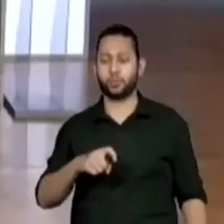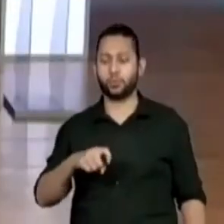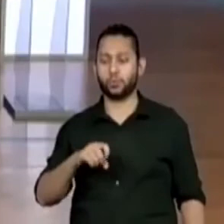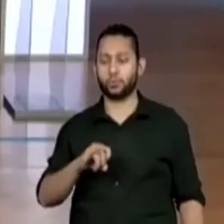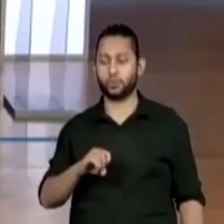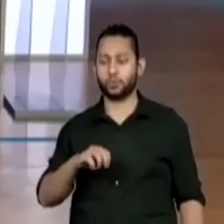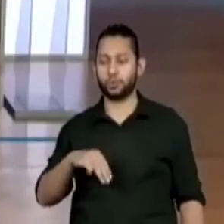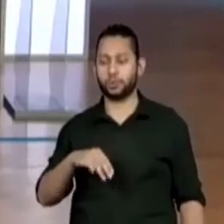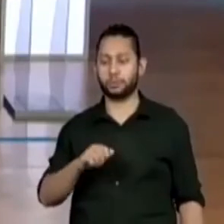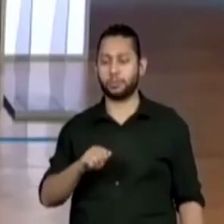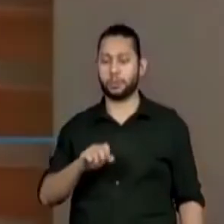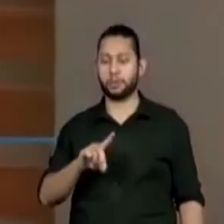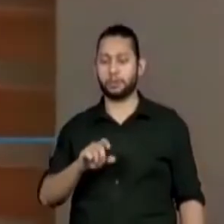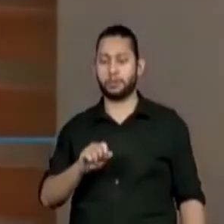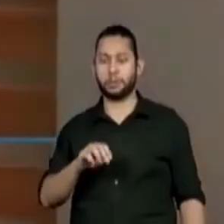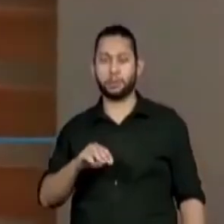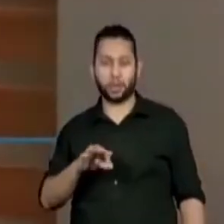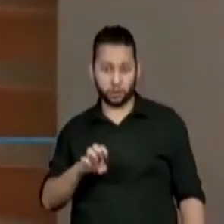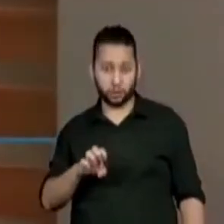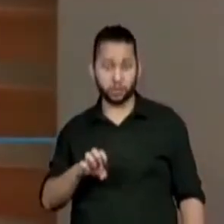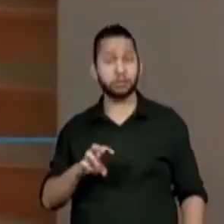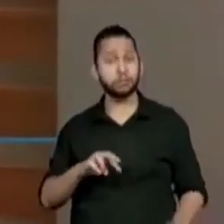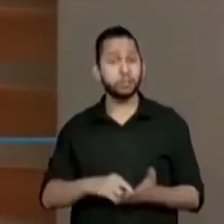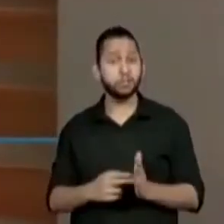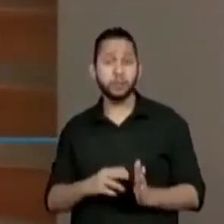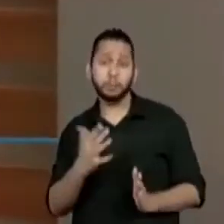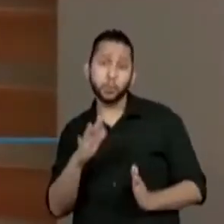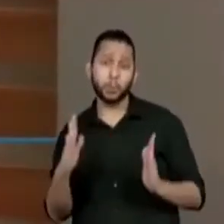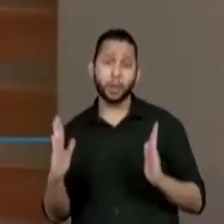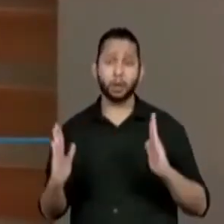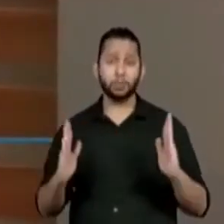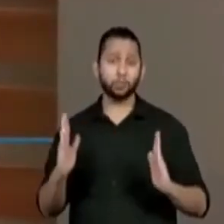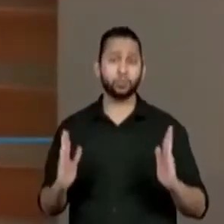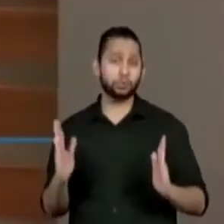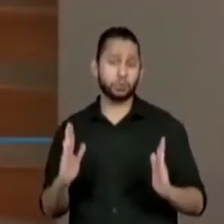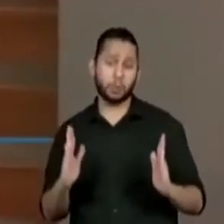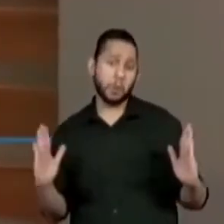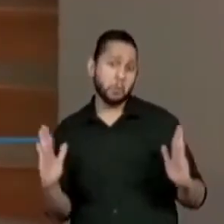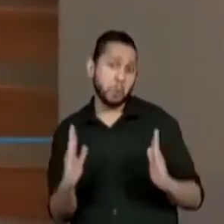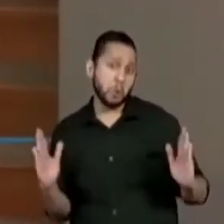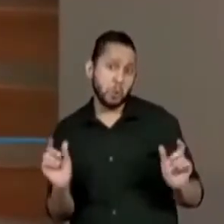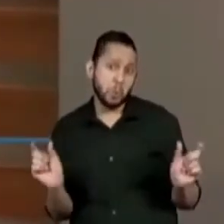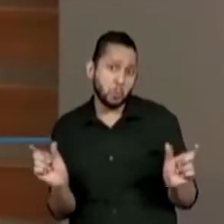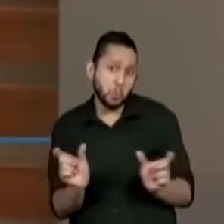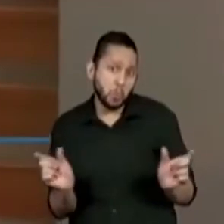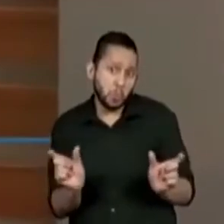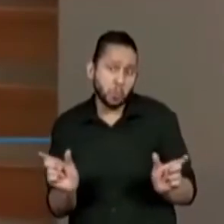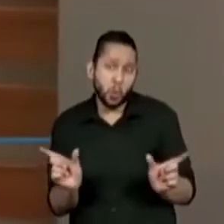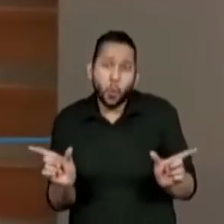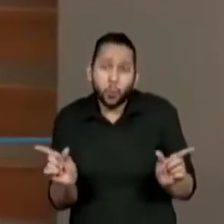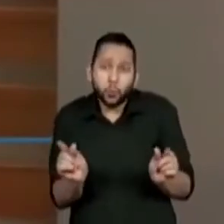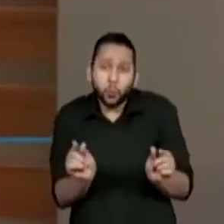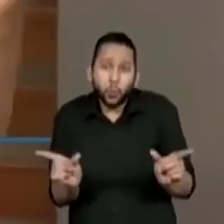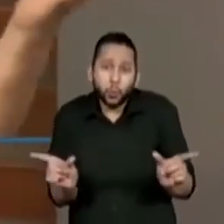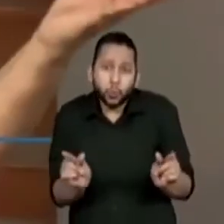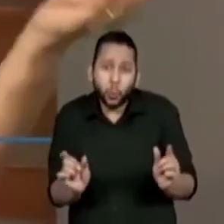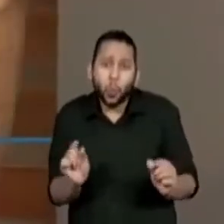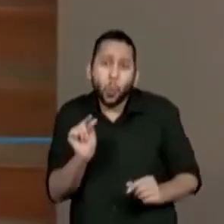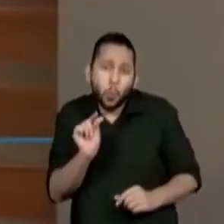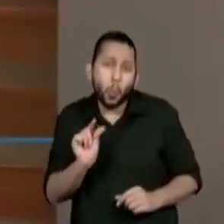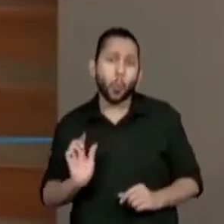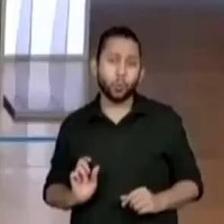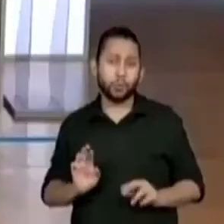que a casa mede em torno de 4 metros aproximadamente, eu também não estou dando o exato. Isso é uma